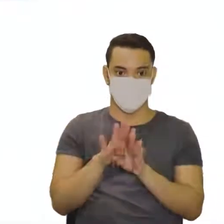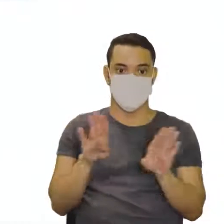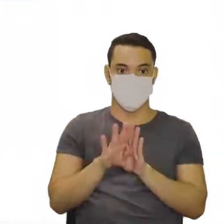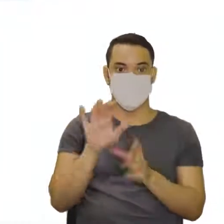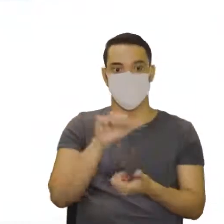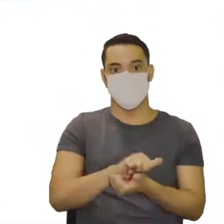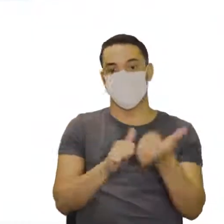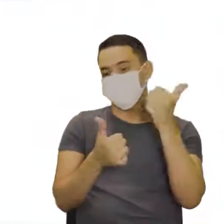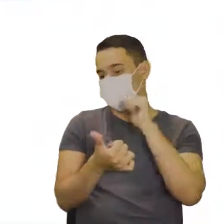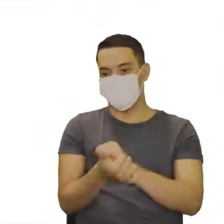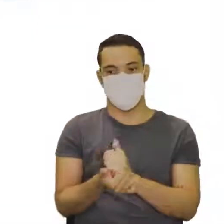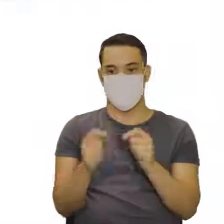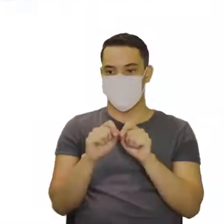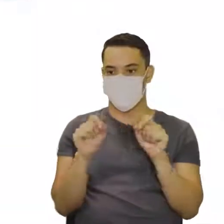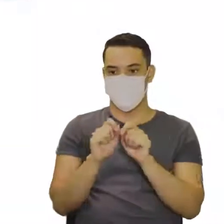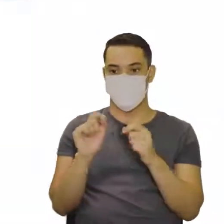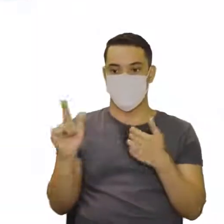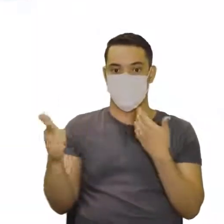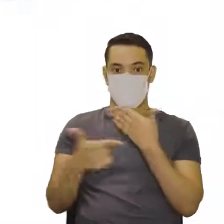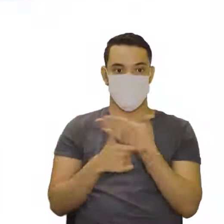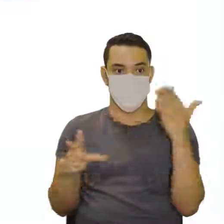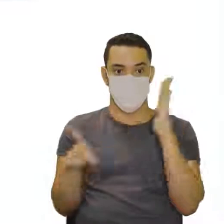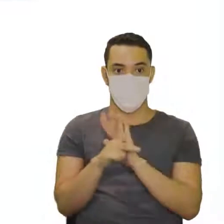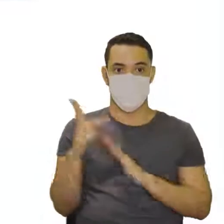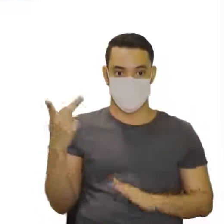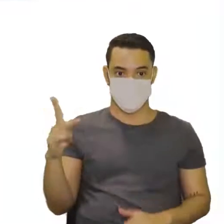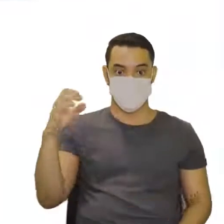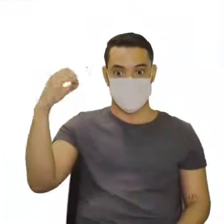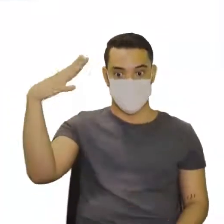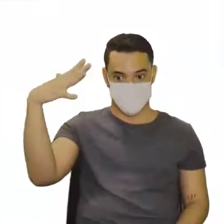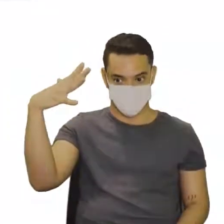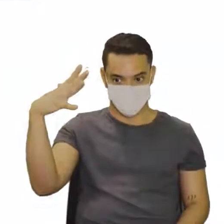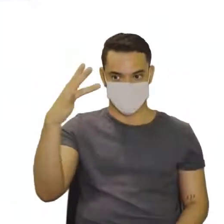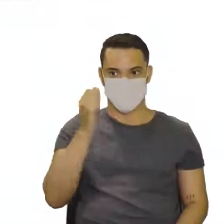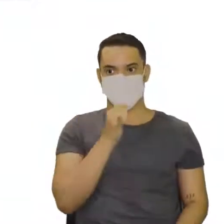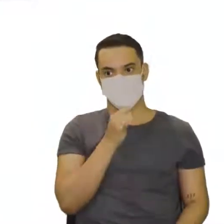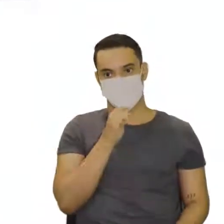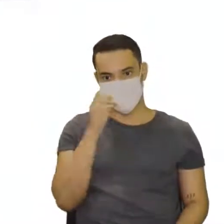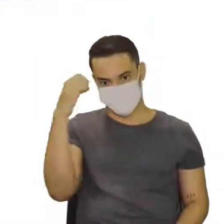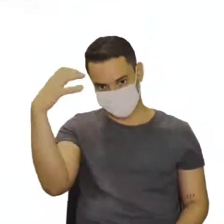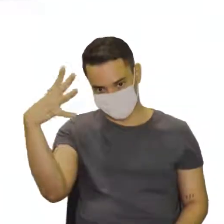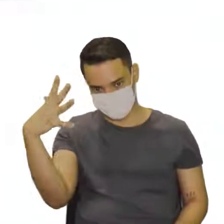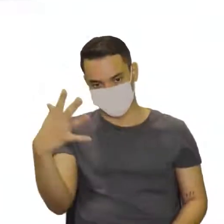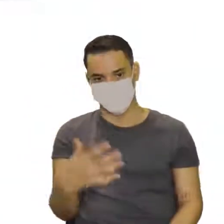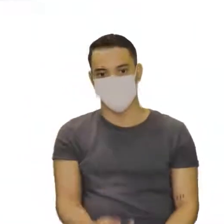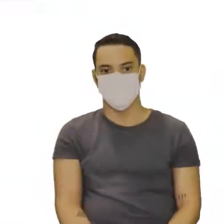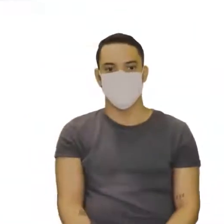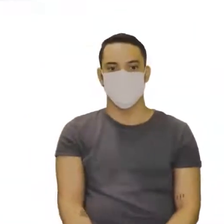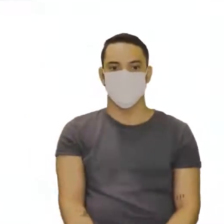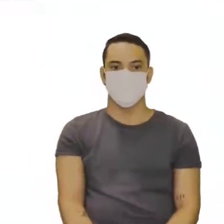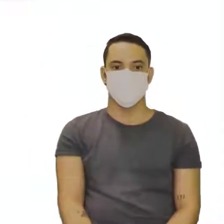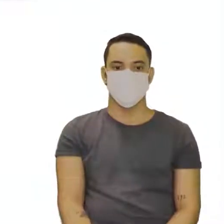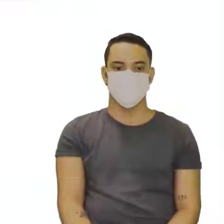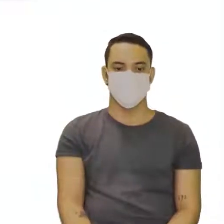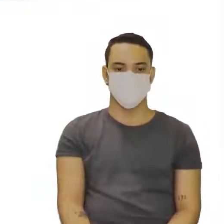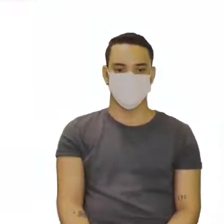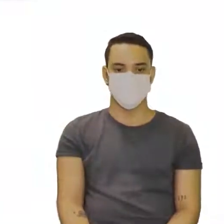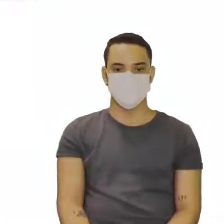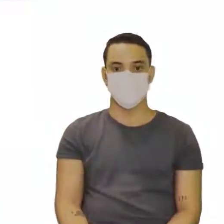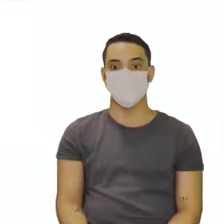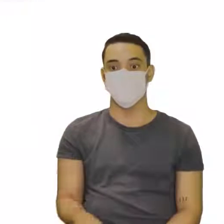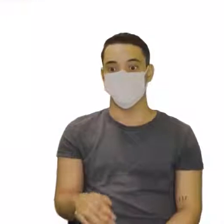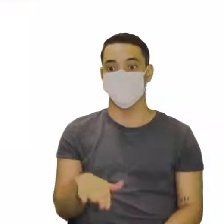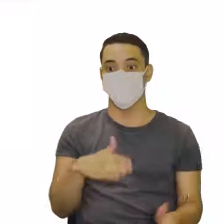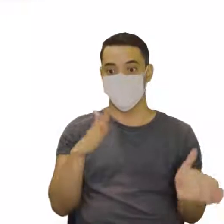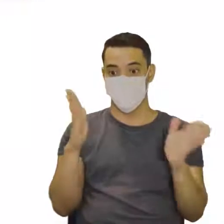converter aí, para fazer a sua função que tem que fazer. No caso é a lâmpada, né? No caso é a lâmpada aqui, ela seria a questão do brilho. E esse